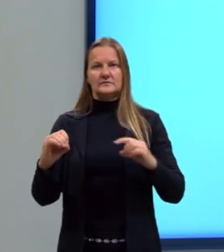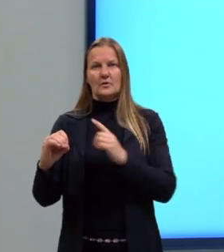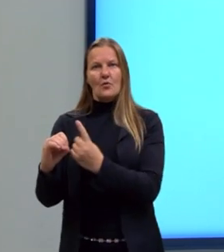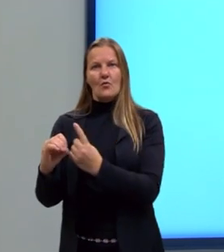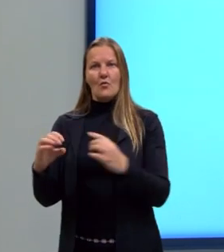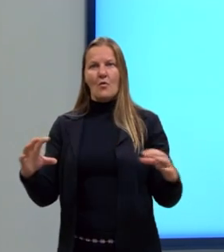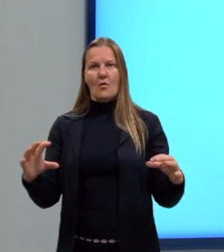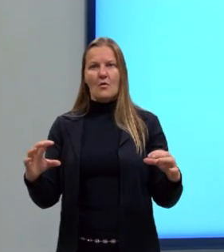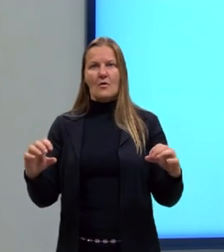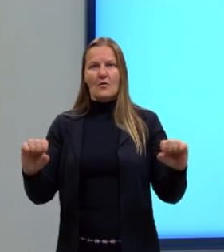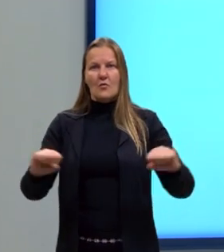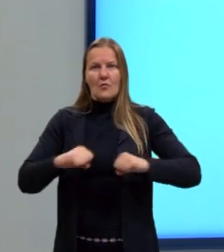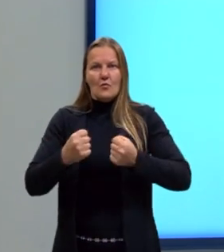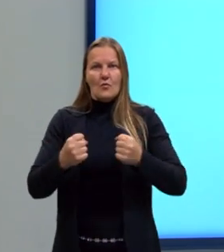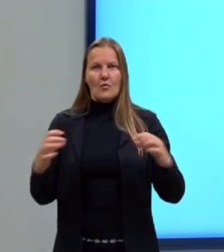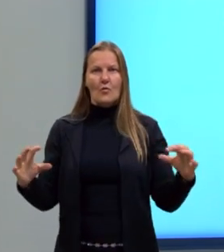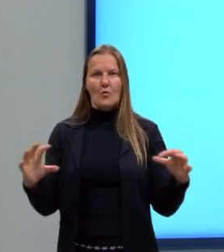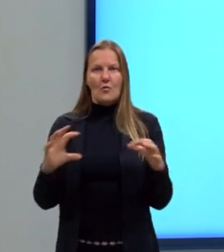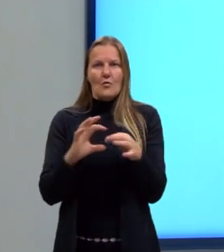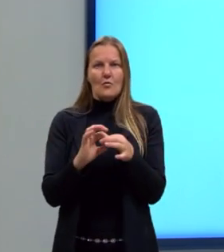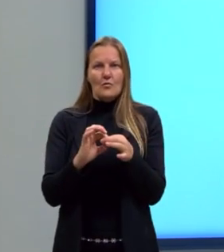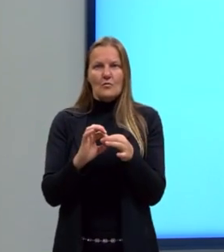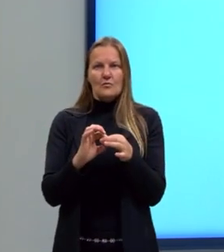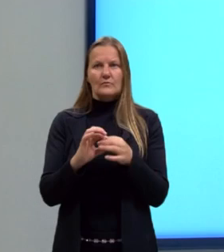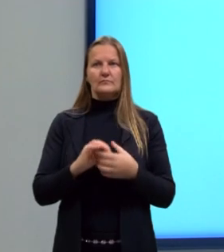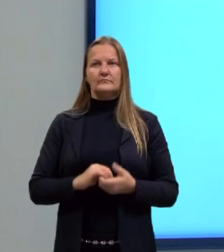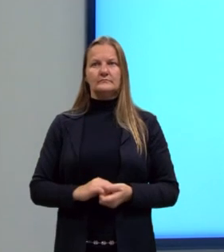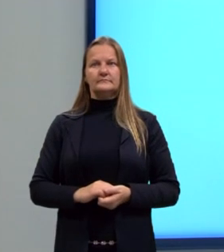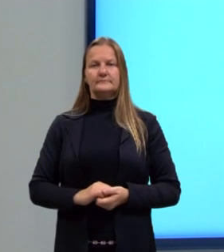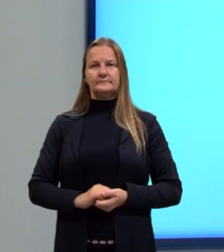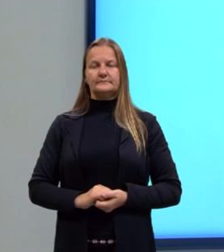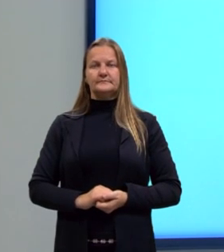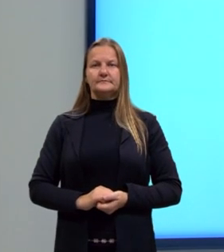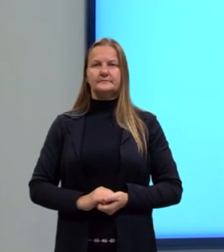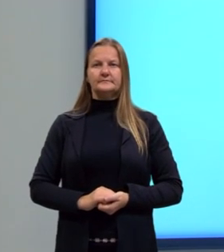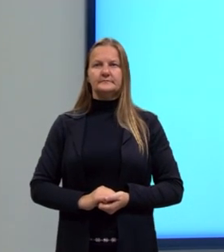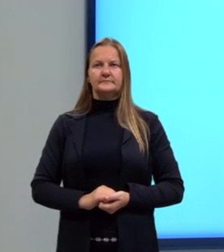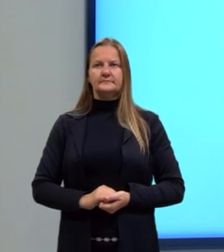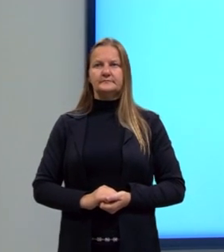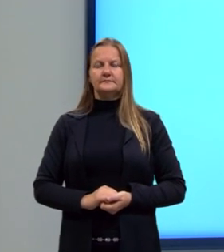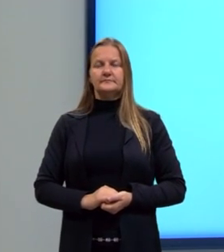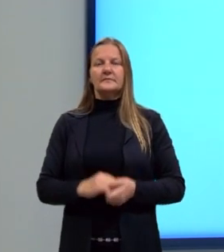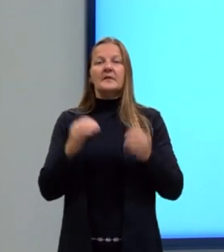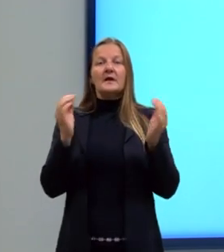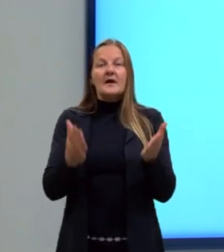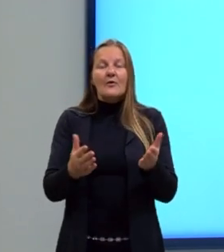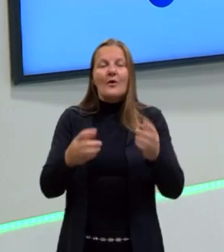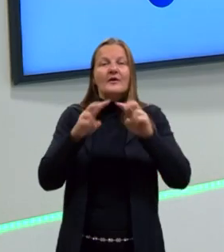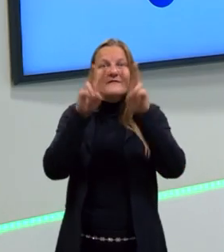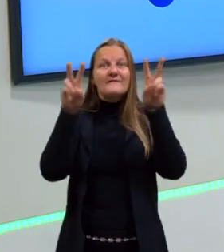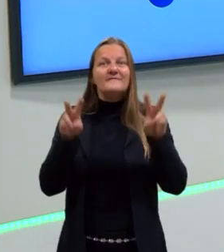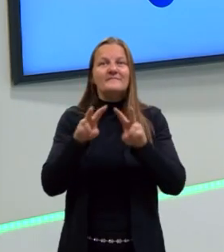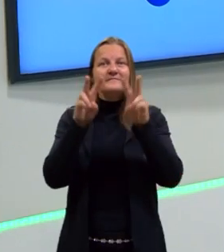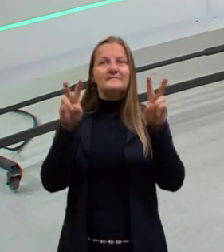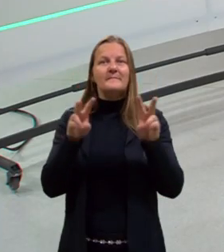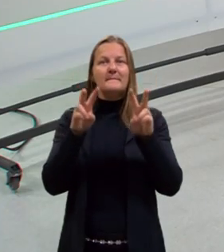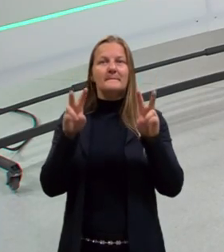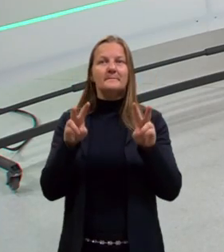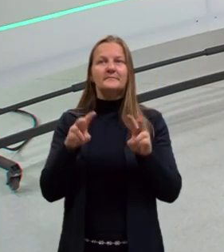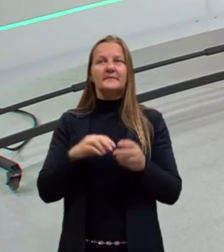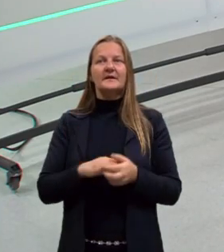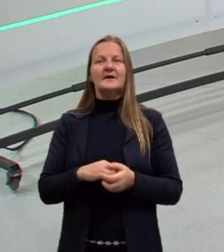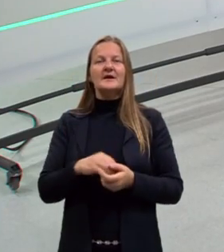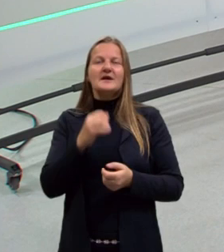na um e a força né que a carga um faz na dois tá agora a gente vai visualizar rapidinho aqui um